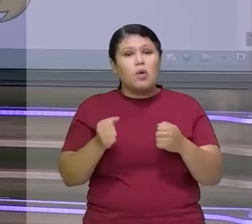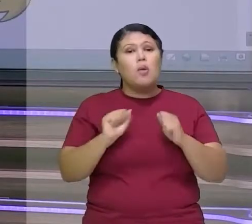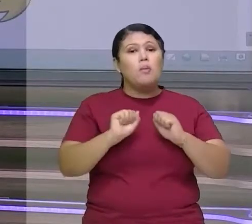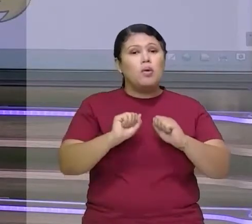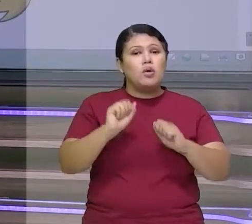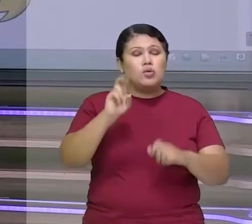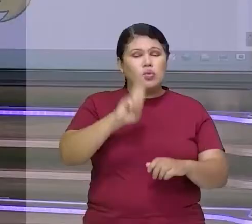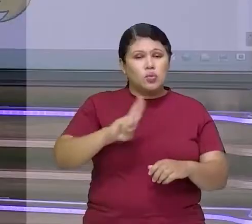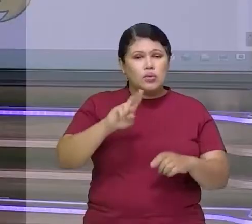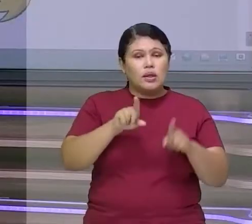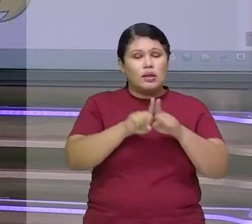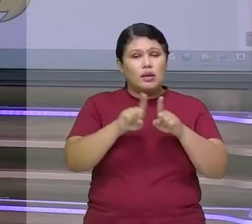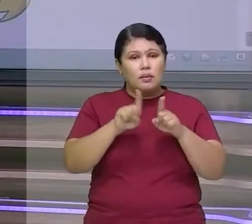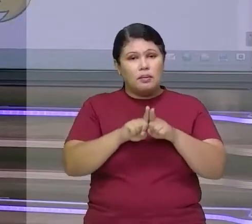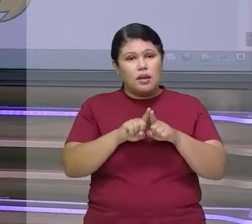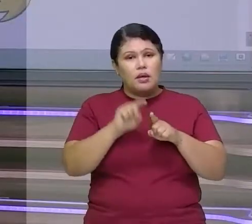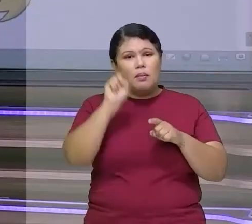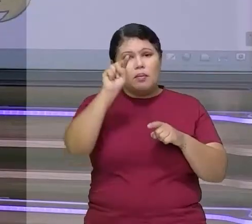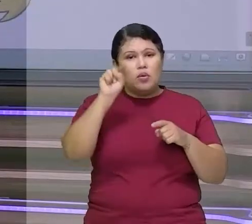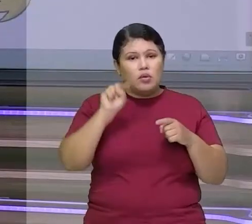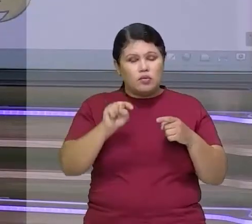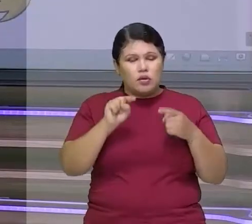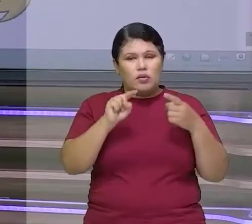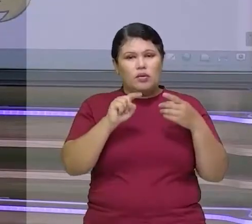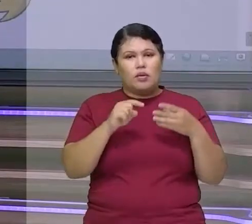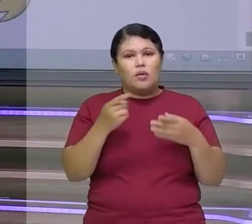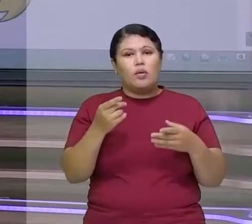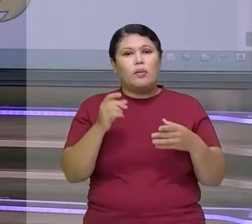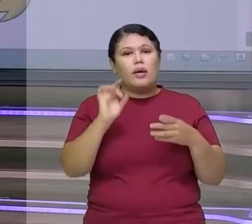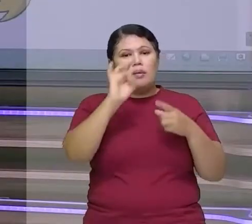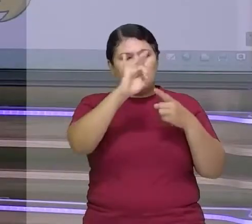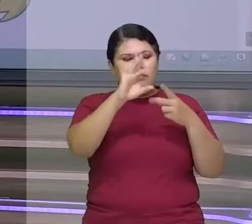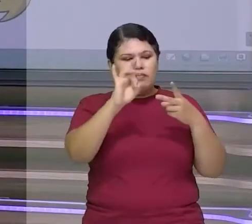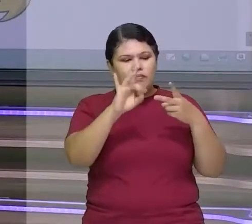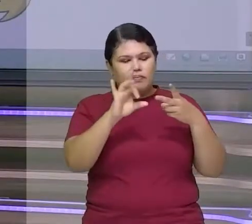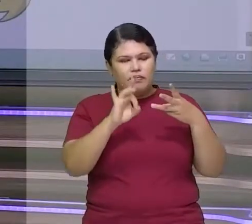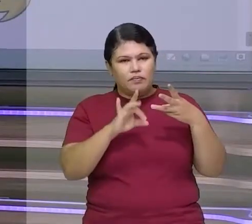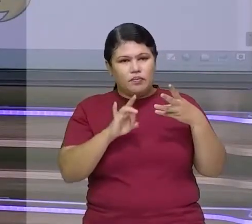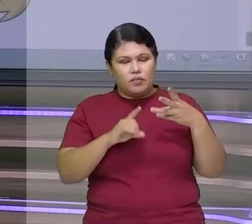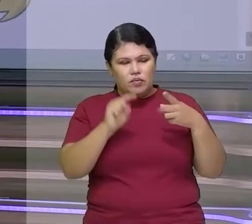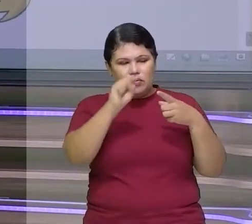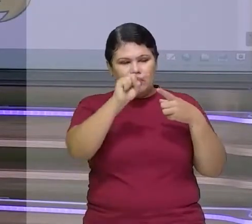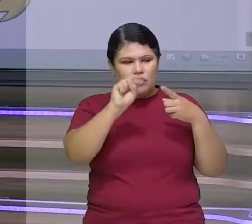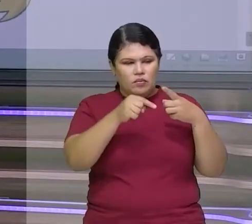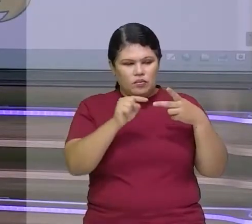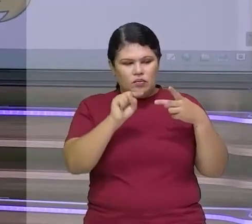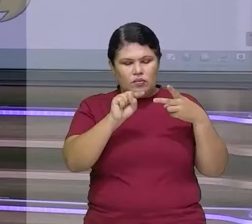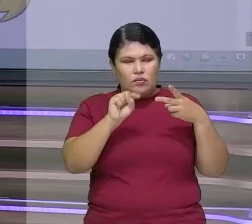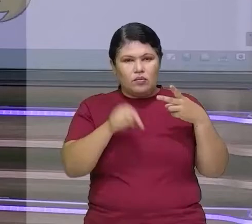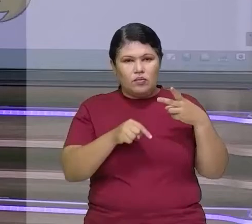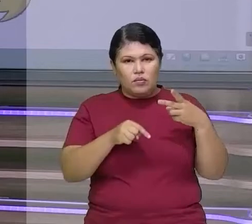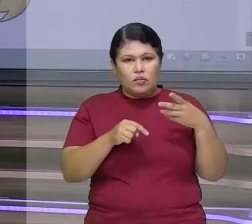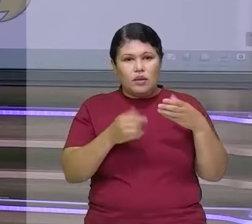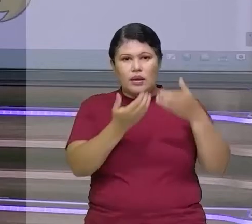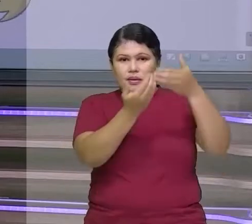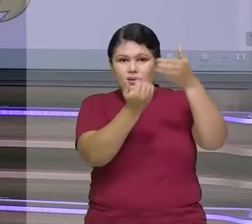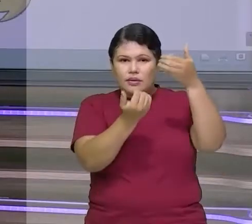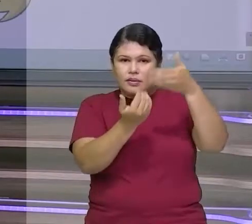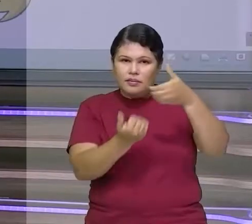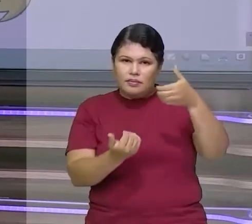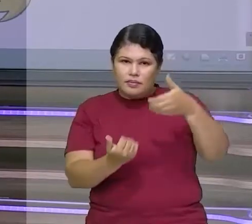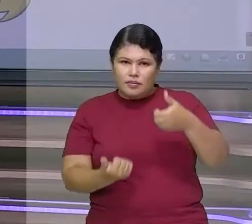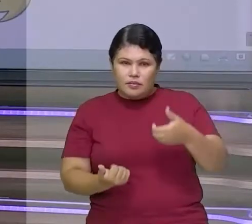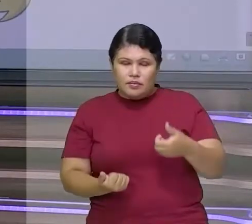utilizar também o ponto e vírgula numa extensão maior, que é o caso aqui, para enumerar. Eu usei justamente para separar